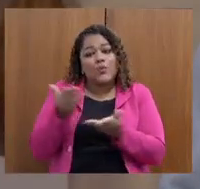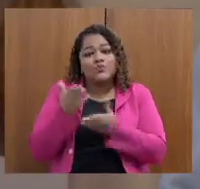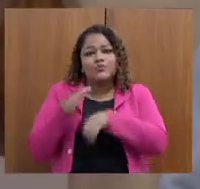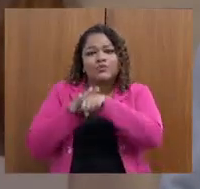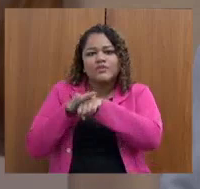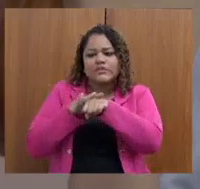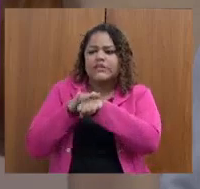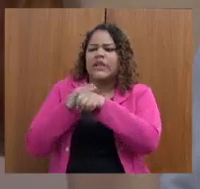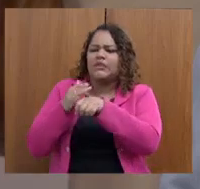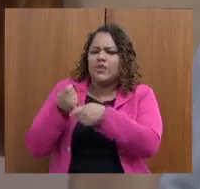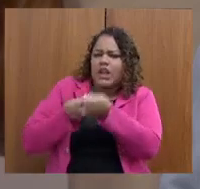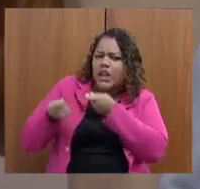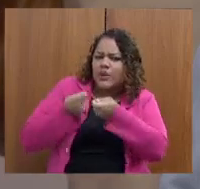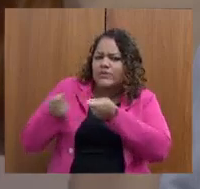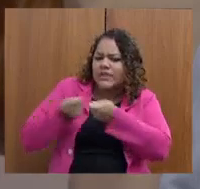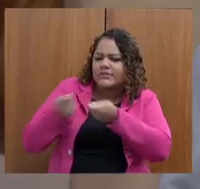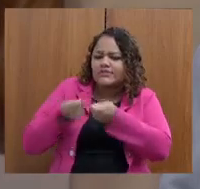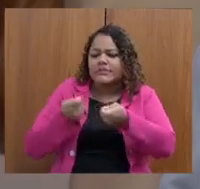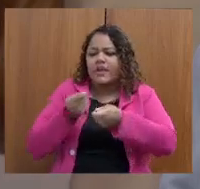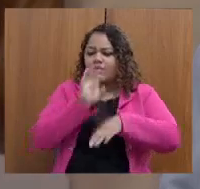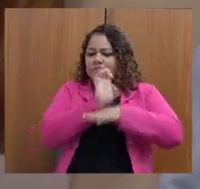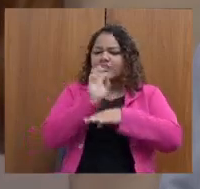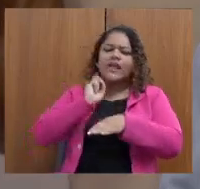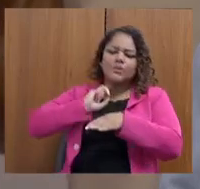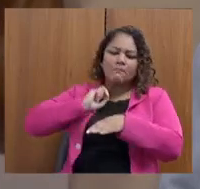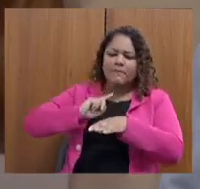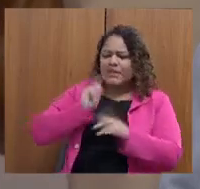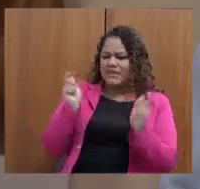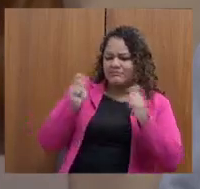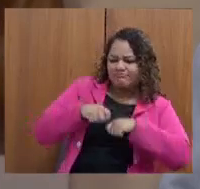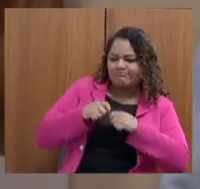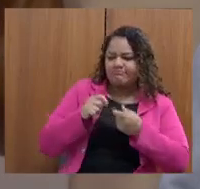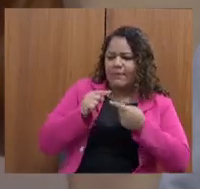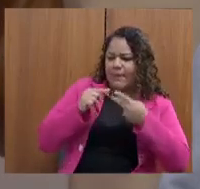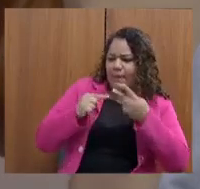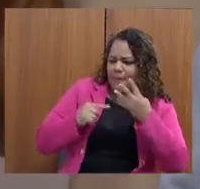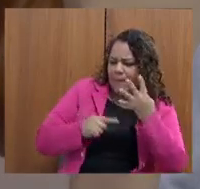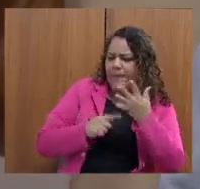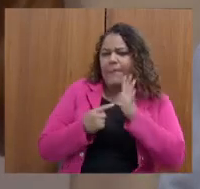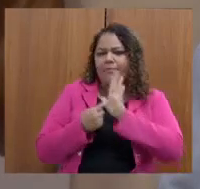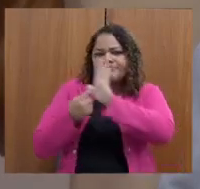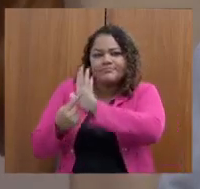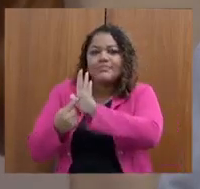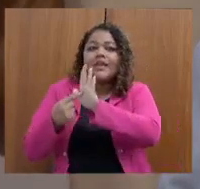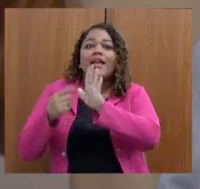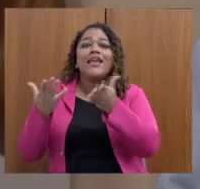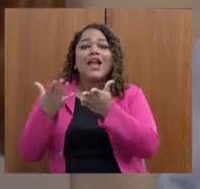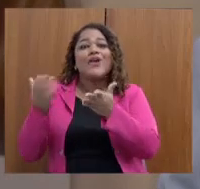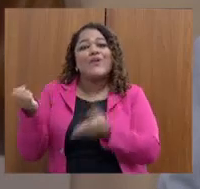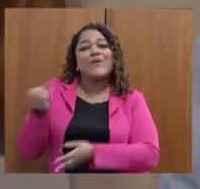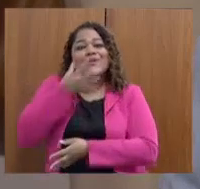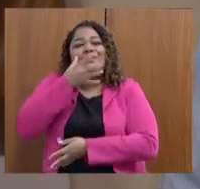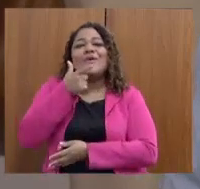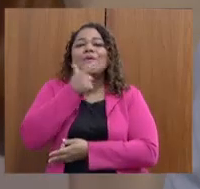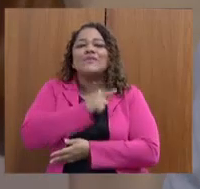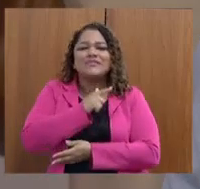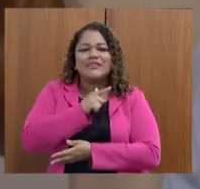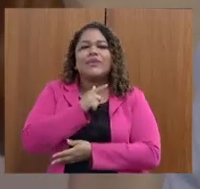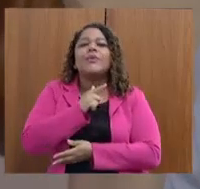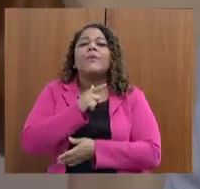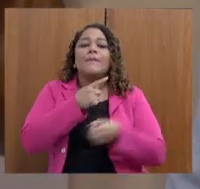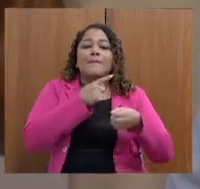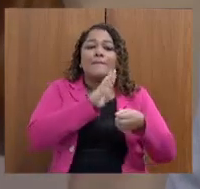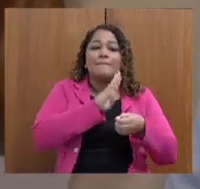apresentando as potencialidades do Estado nós estamos abrindo hoje uma rota Belo Horizonte forte lauderdale